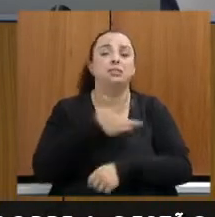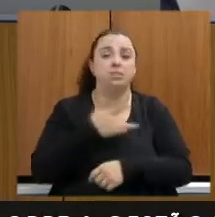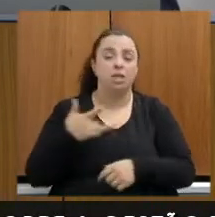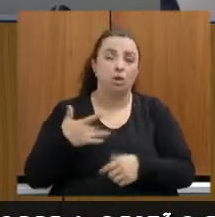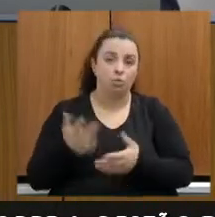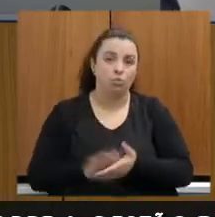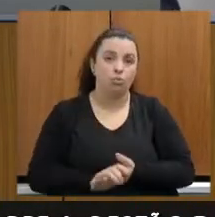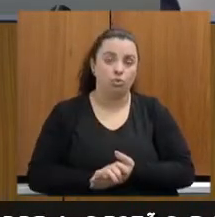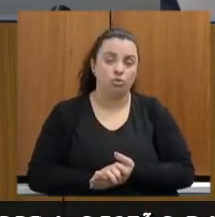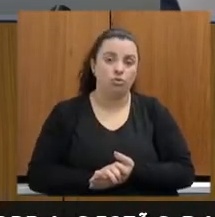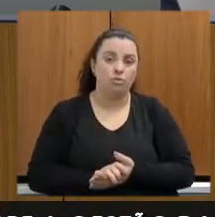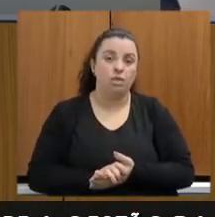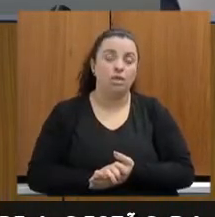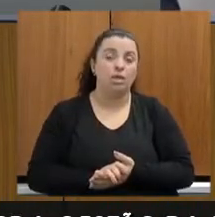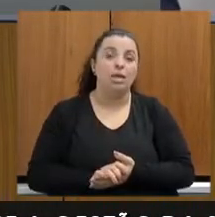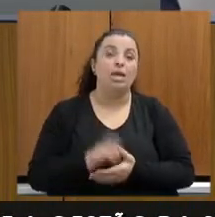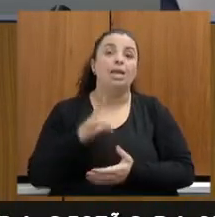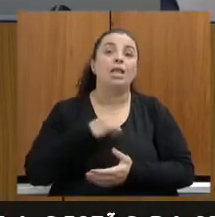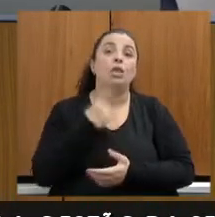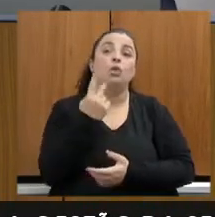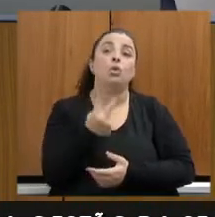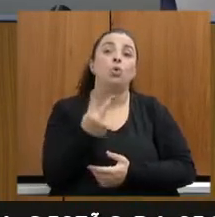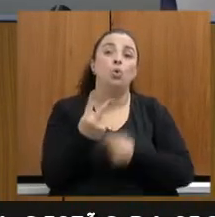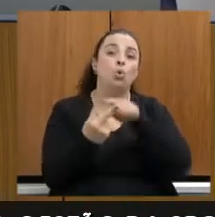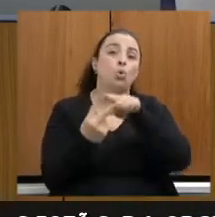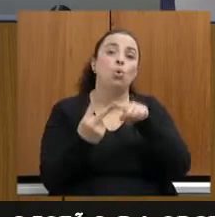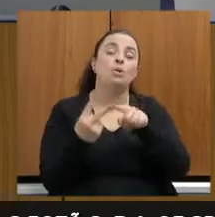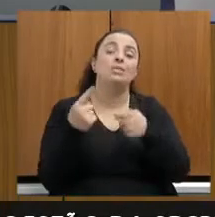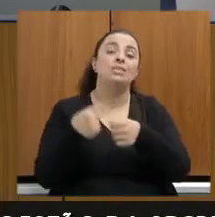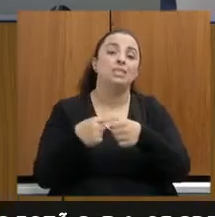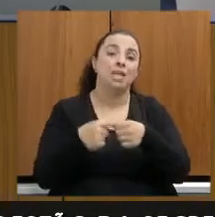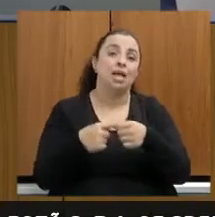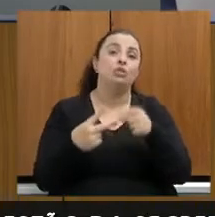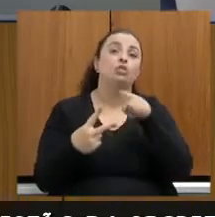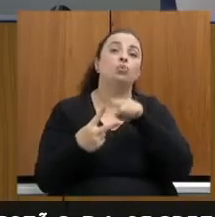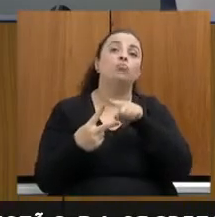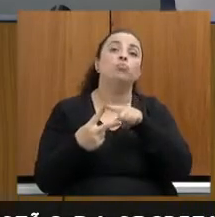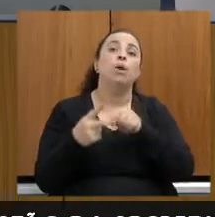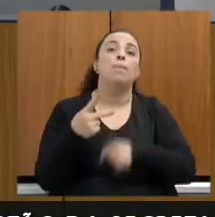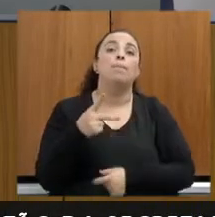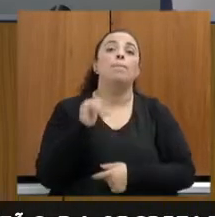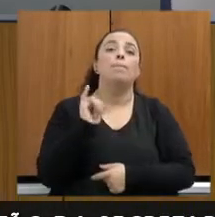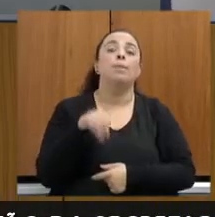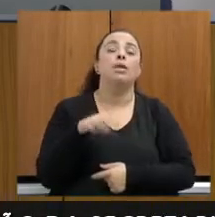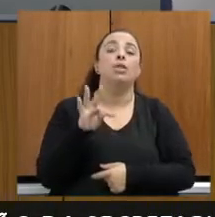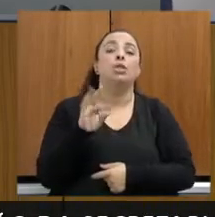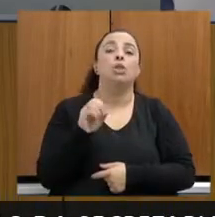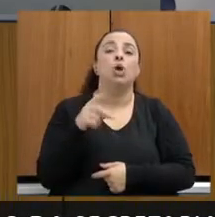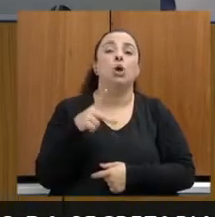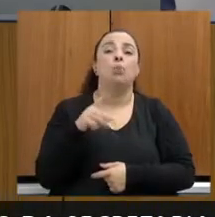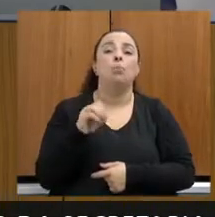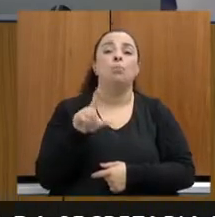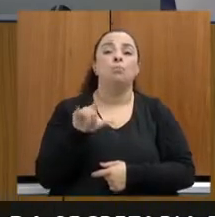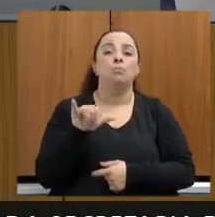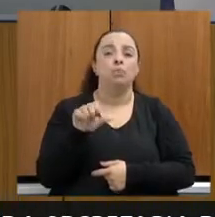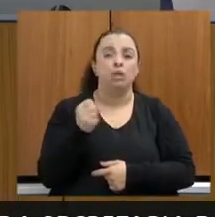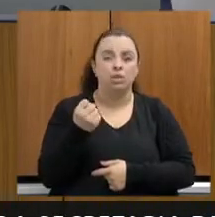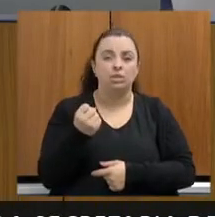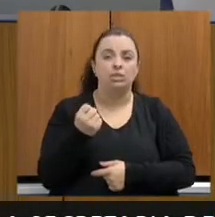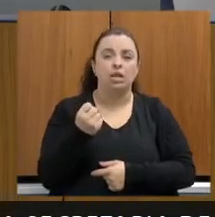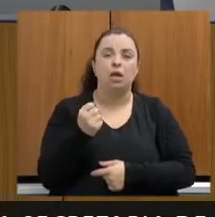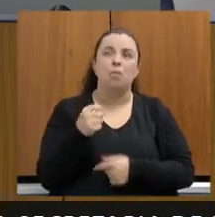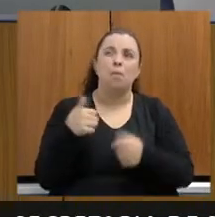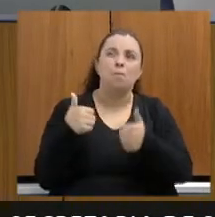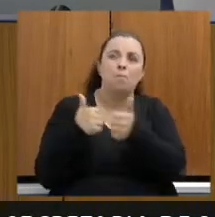um deles foi aquele senhor chegou a gravar para o município de Pintópolis que fica lá depois do Rio São